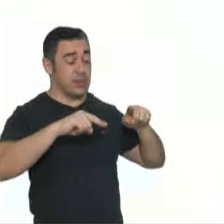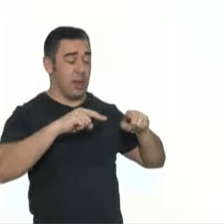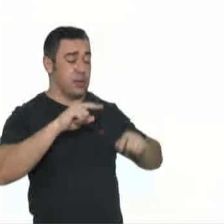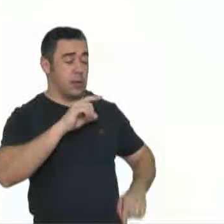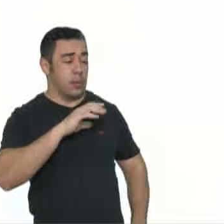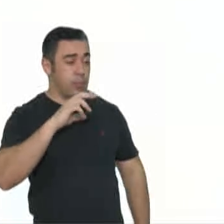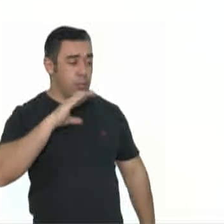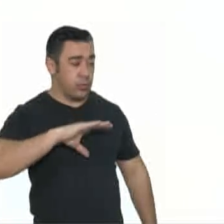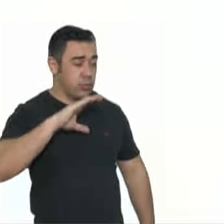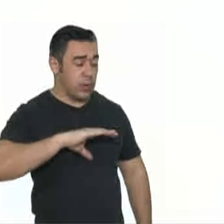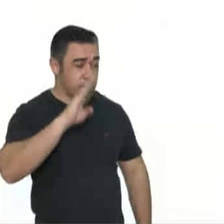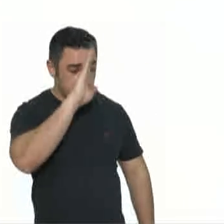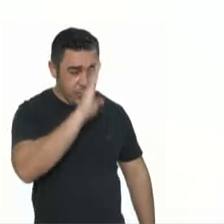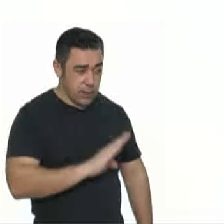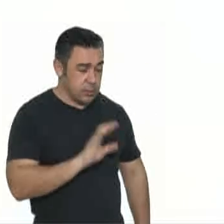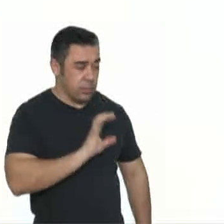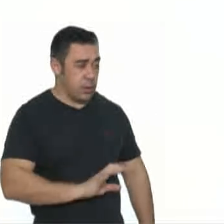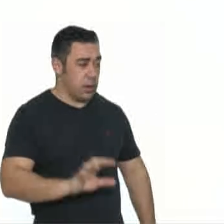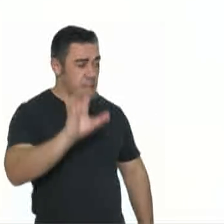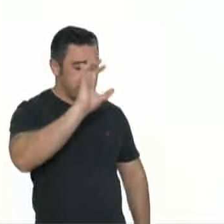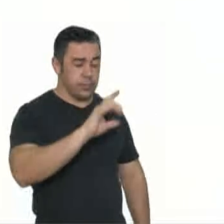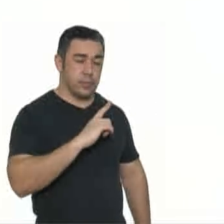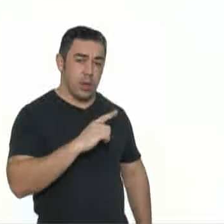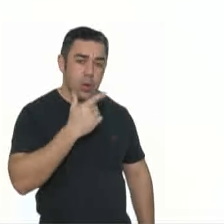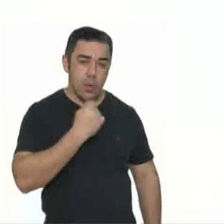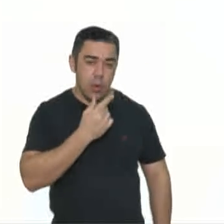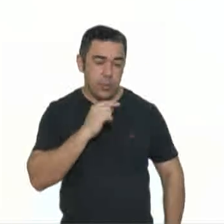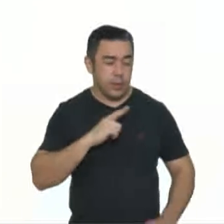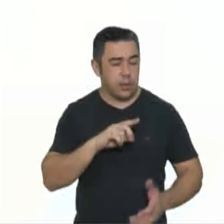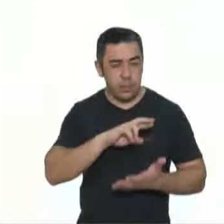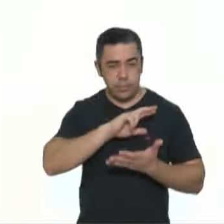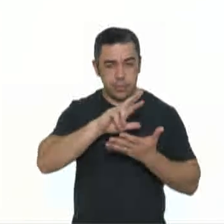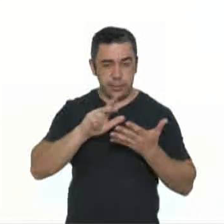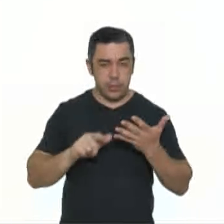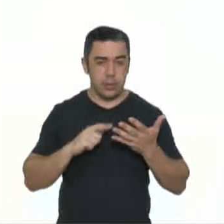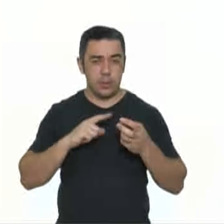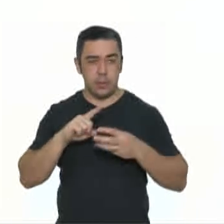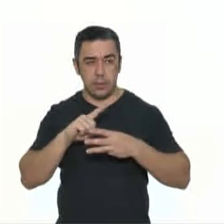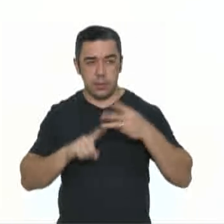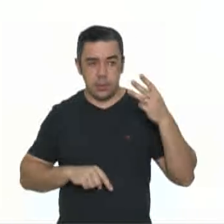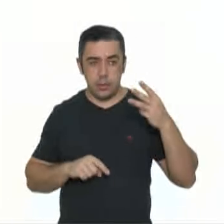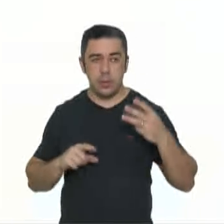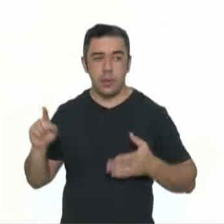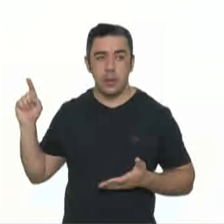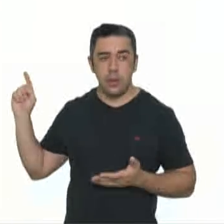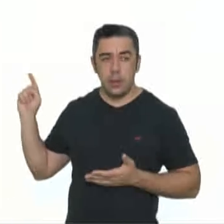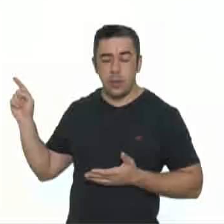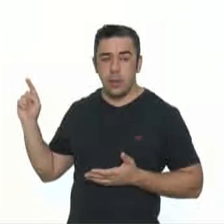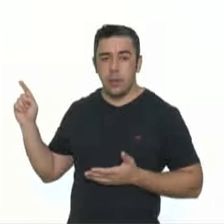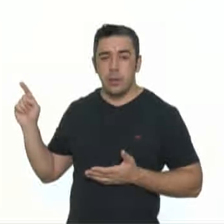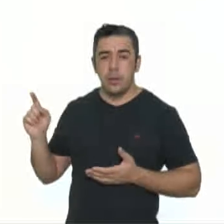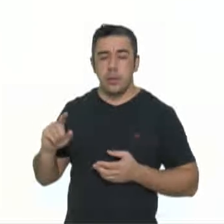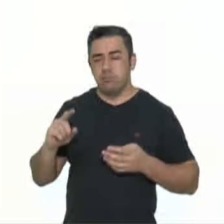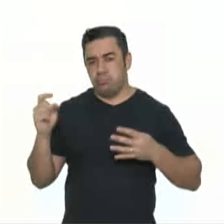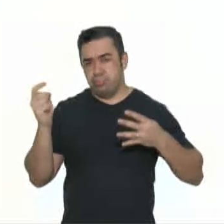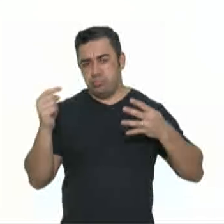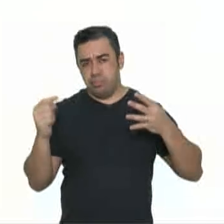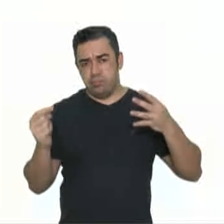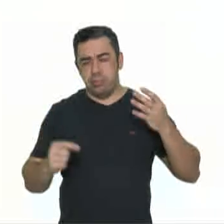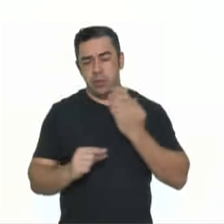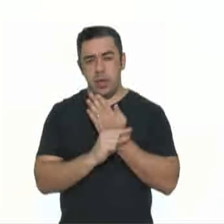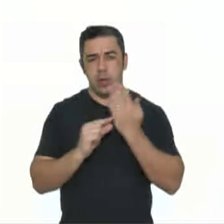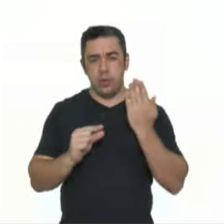português brasileiro. Simões Lopes Neto, Valdomiro da Silveira, Jorge Amado, Guimarães